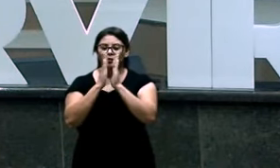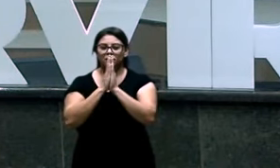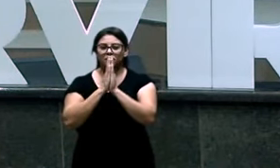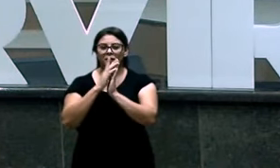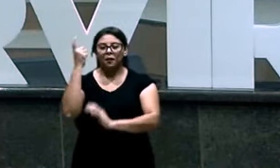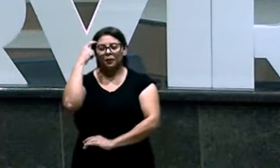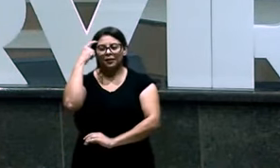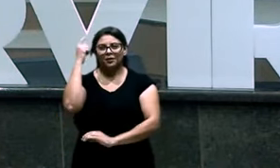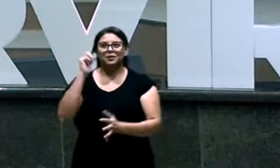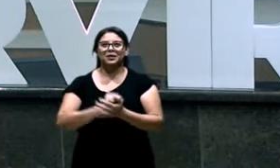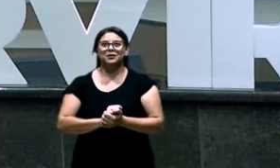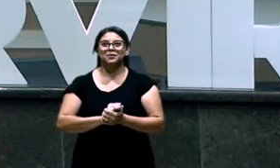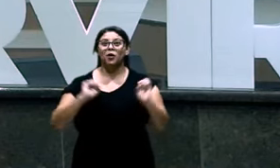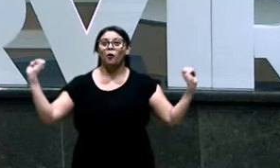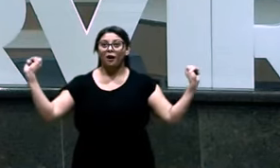Há uma festa,